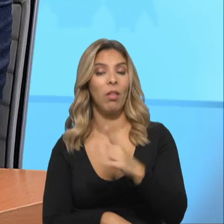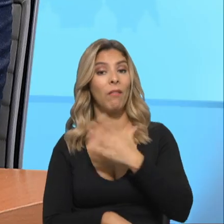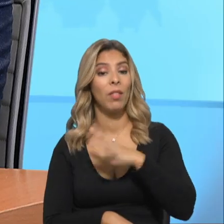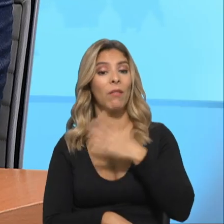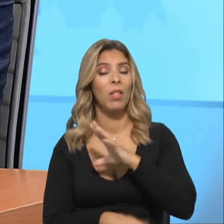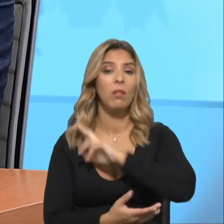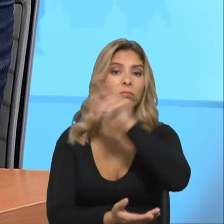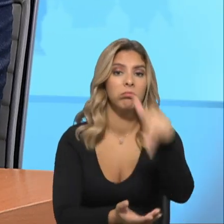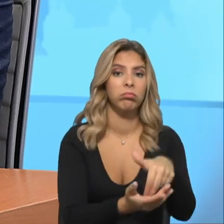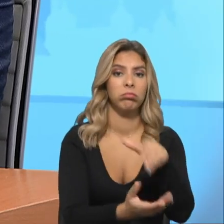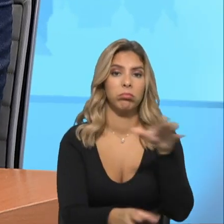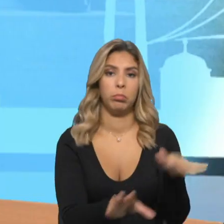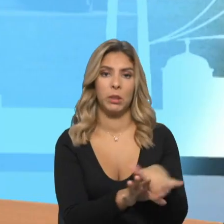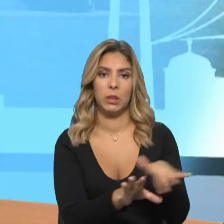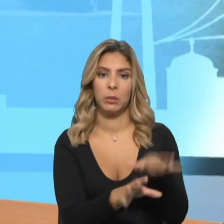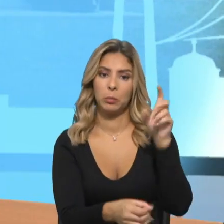os continentes estão